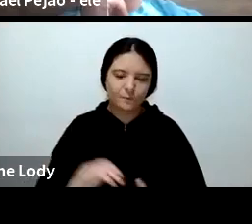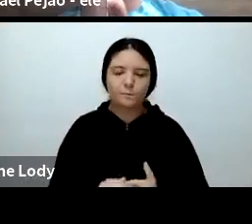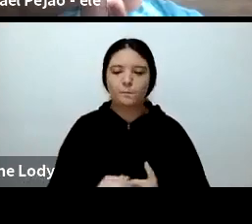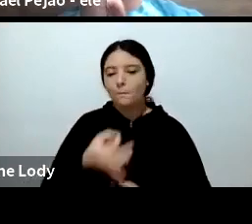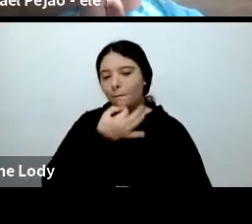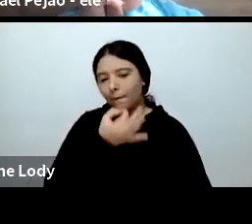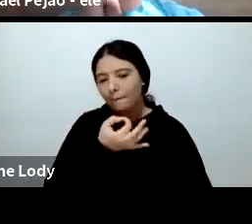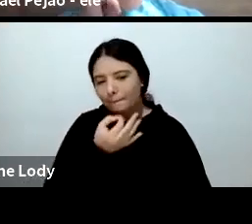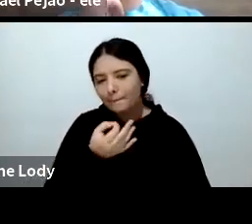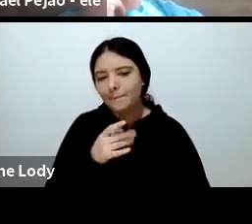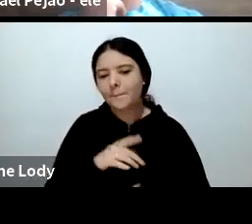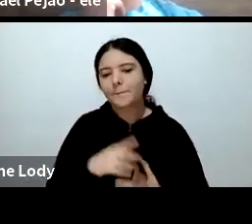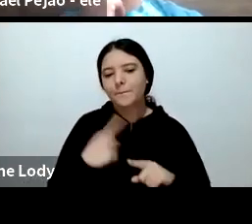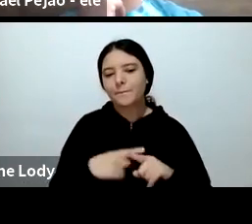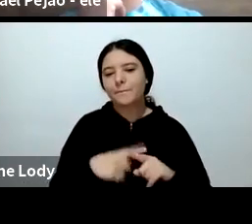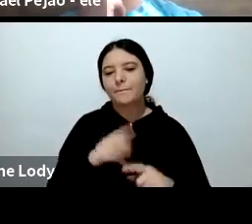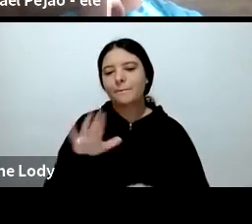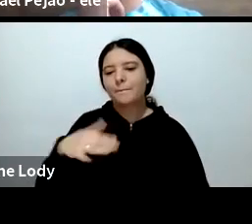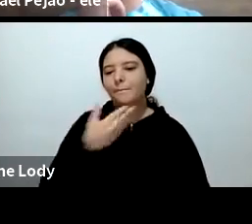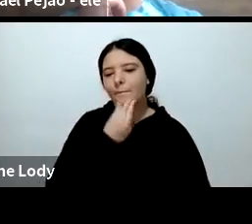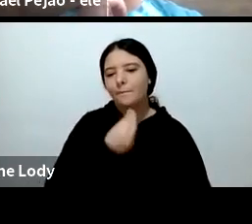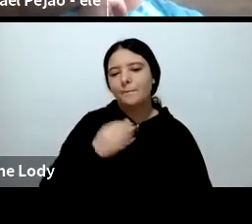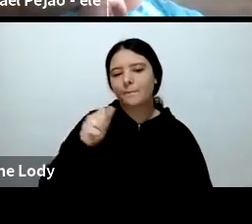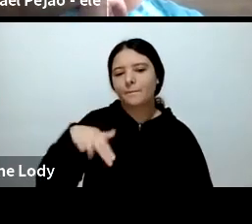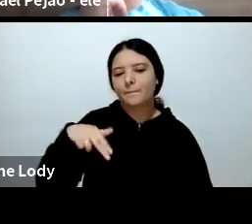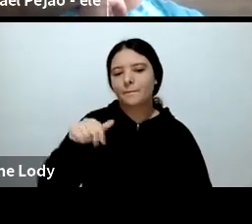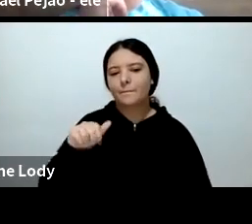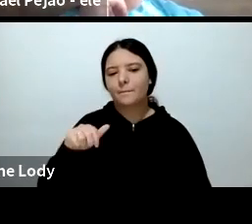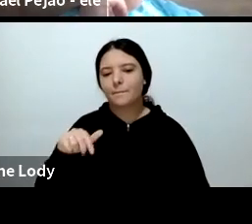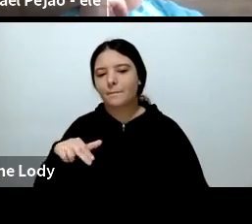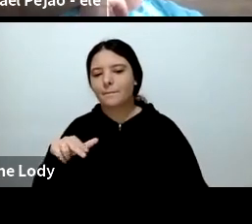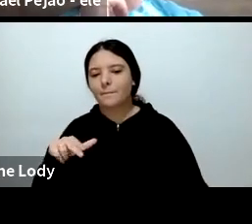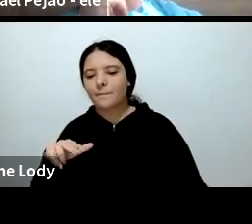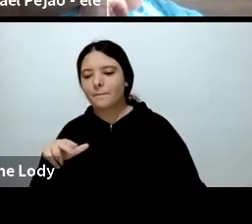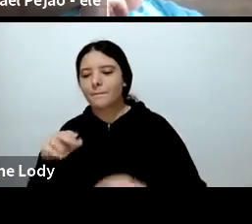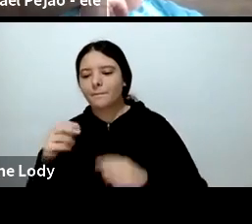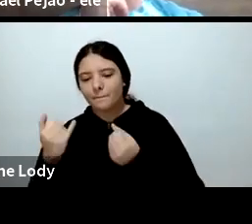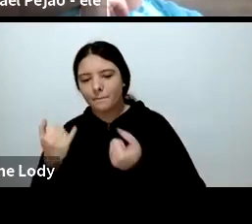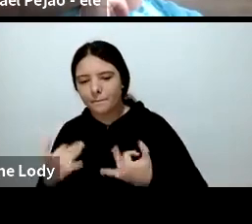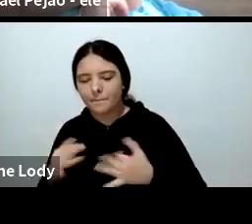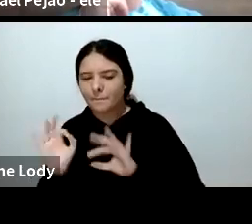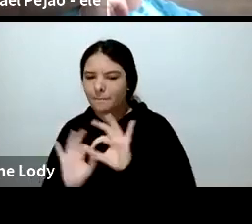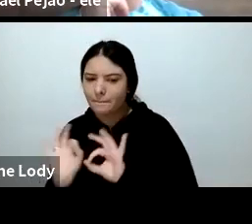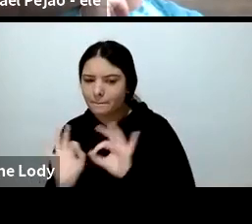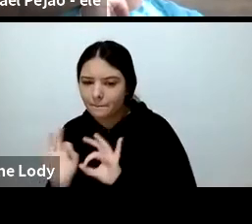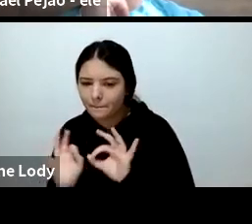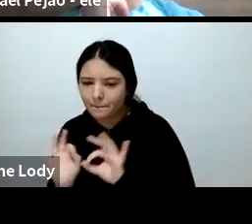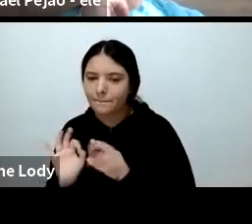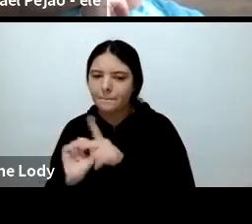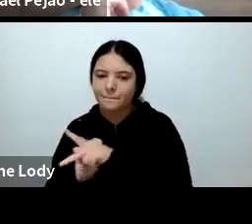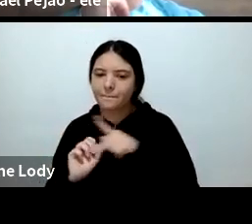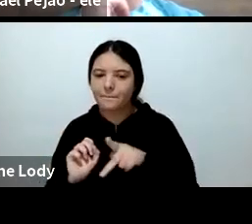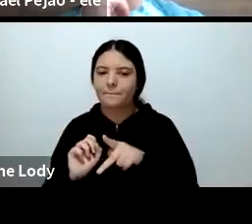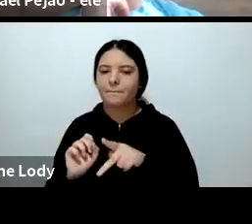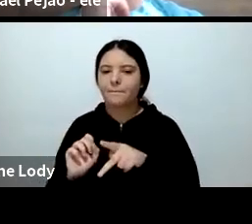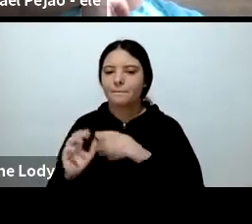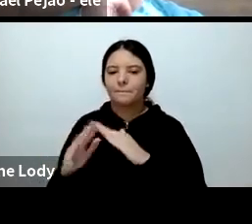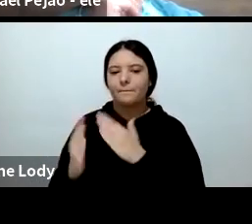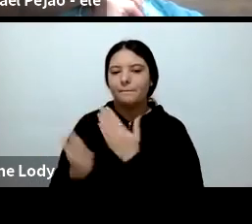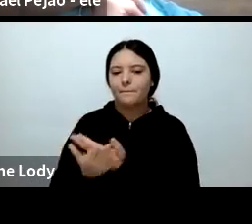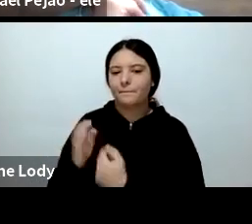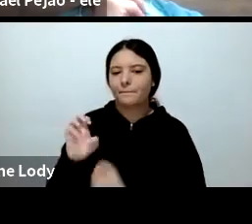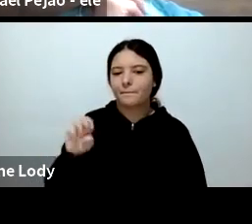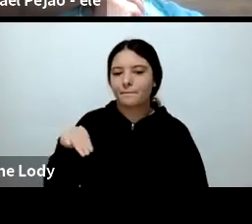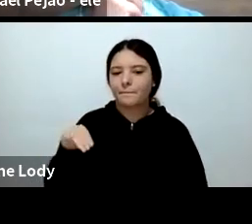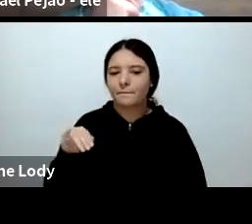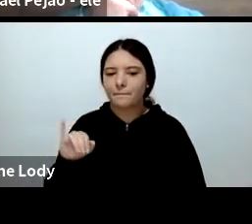comentário. Quando o Alan falou sobre esse preparo que ele faz com as professoras das EMEIs, eu tenho uma história